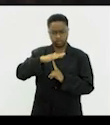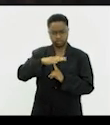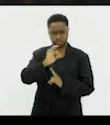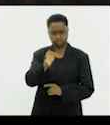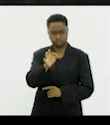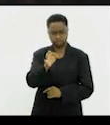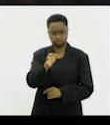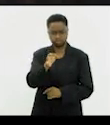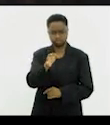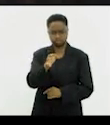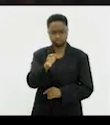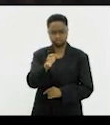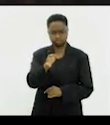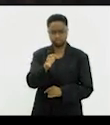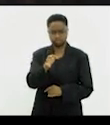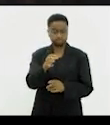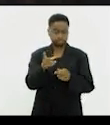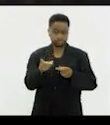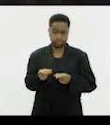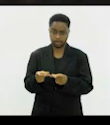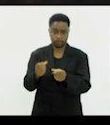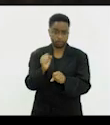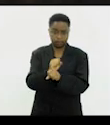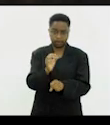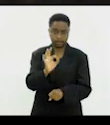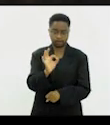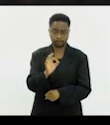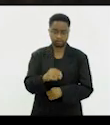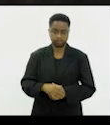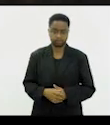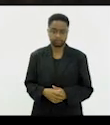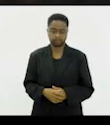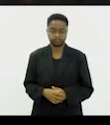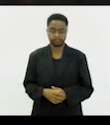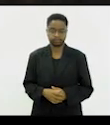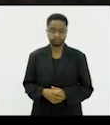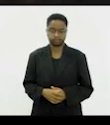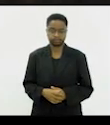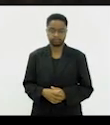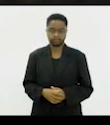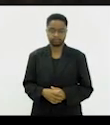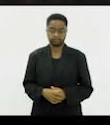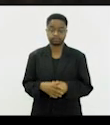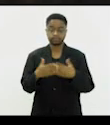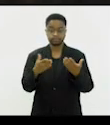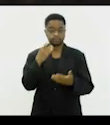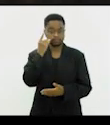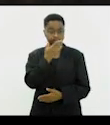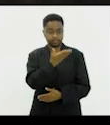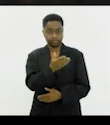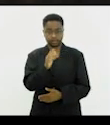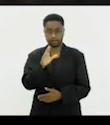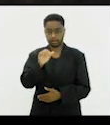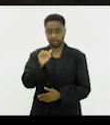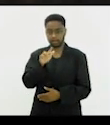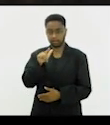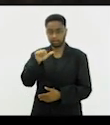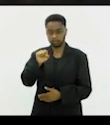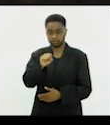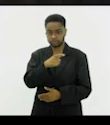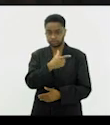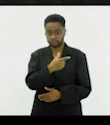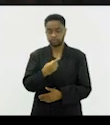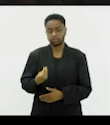começou em Curitiba e não para nunca mais. Deputado Carlos Macedo, que ali está, né,